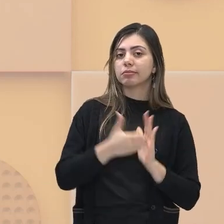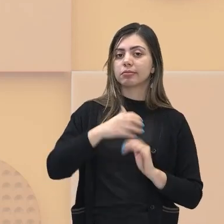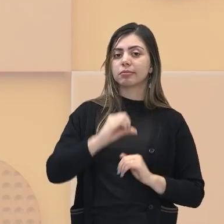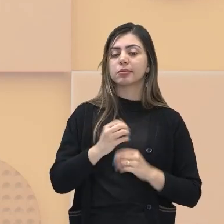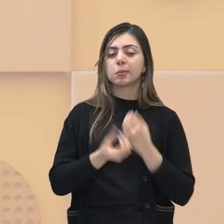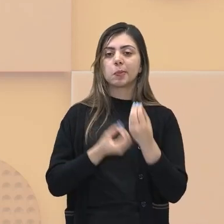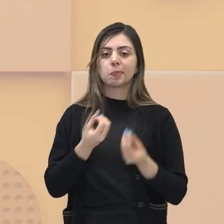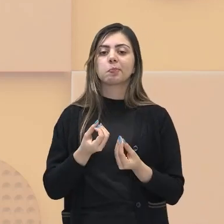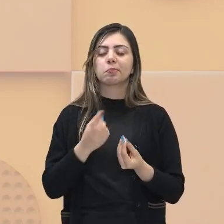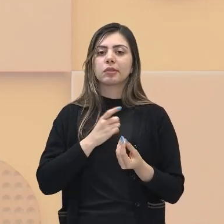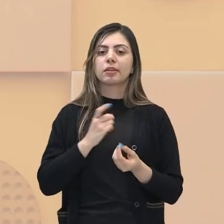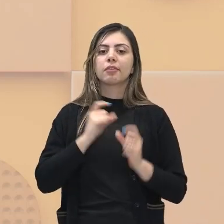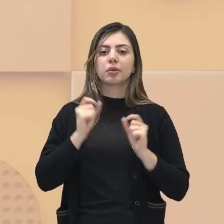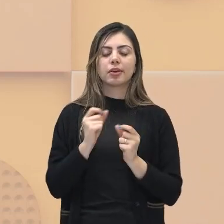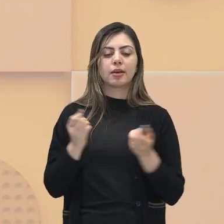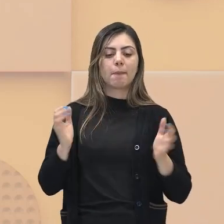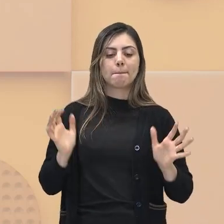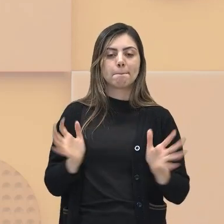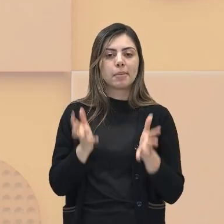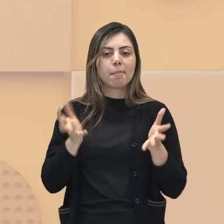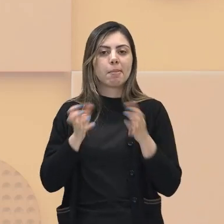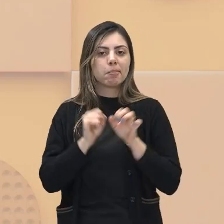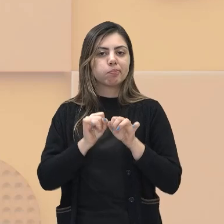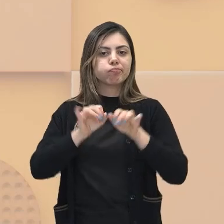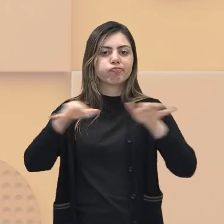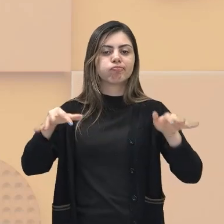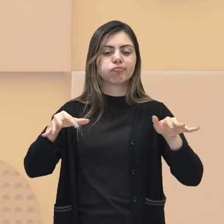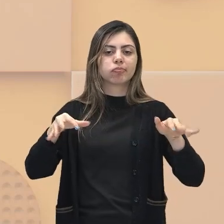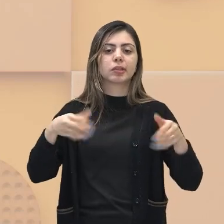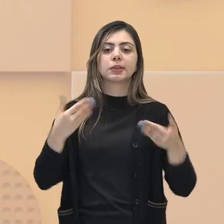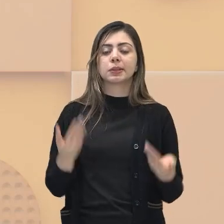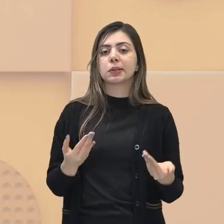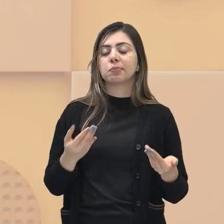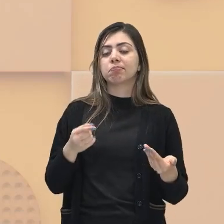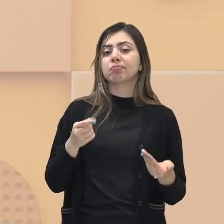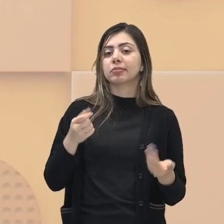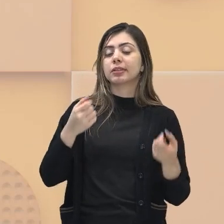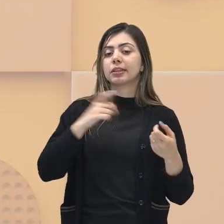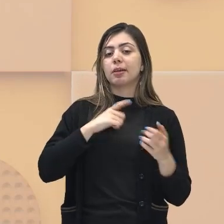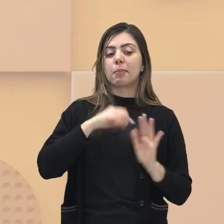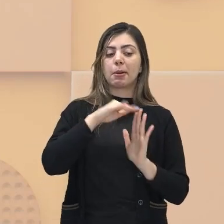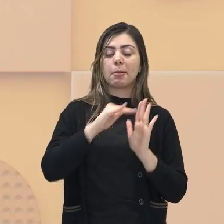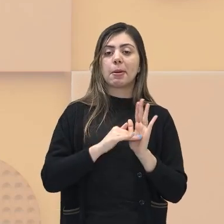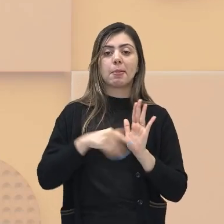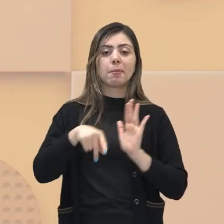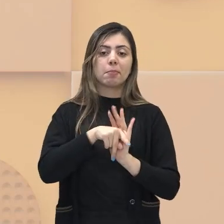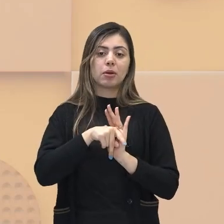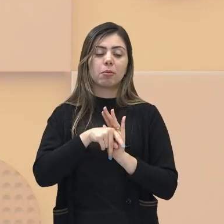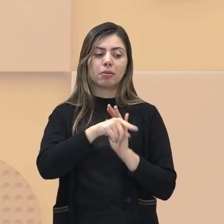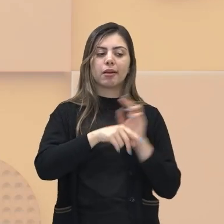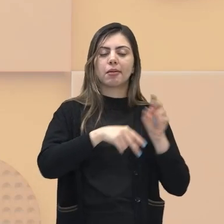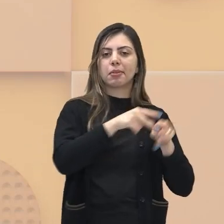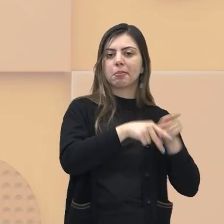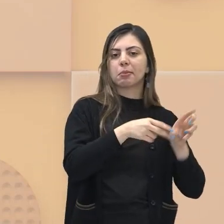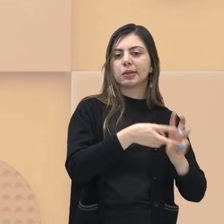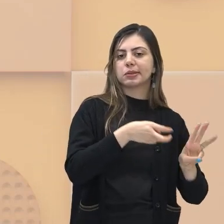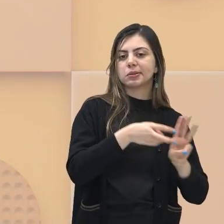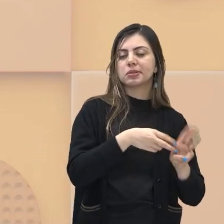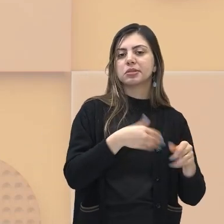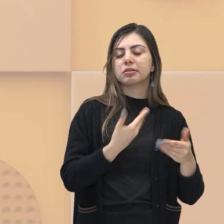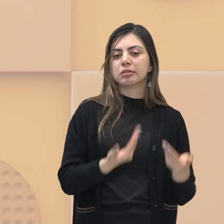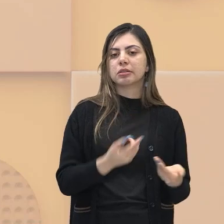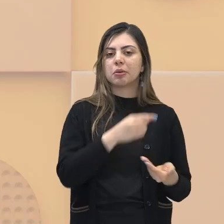XIX, impulsionou com que esses estereótipos fossem colocados sobre os povos indígenas e, por conta disso,